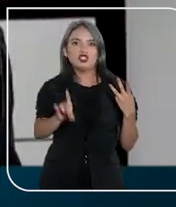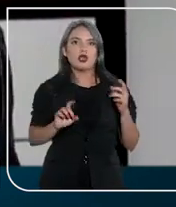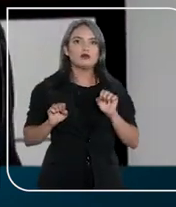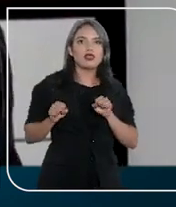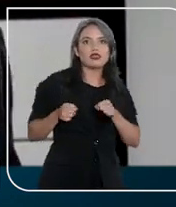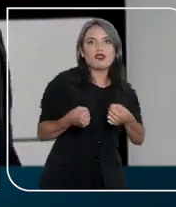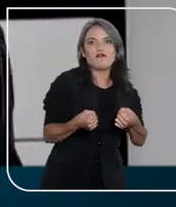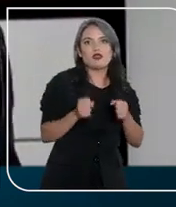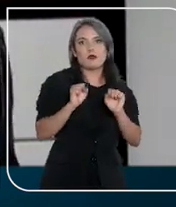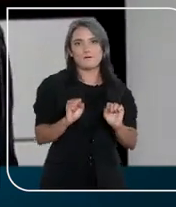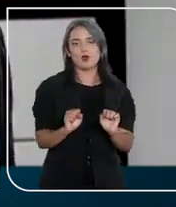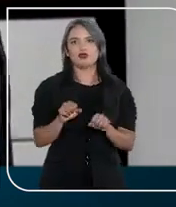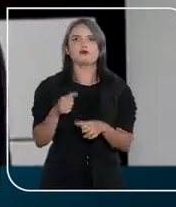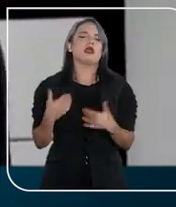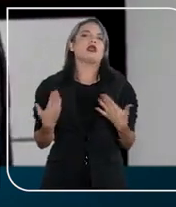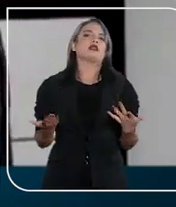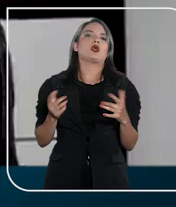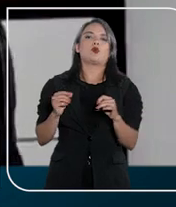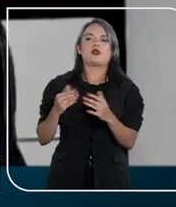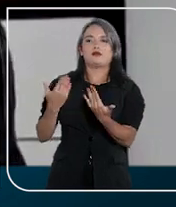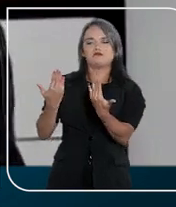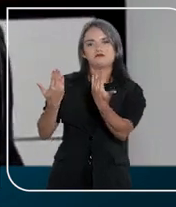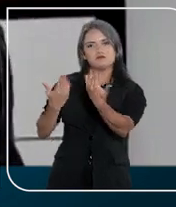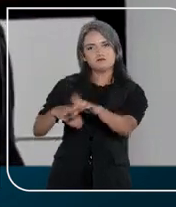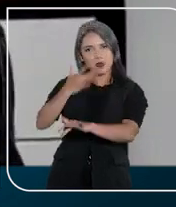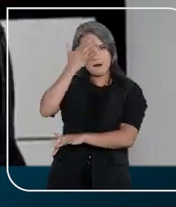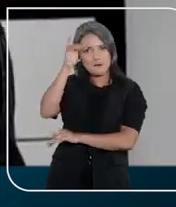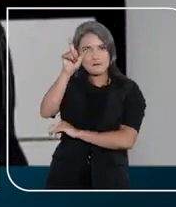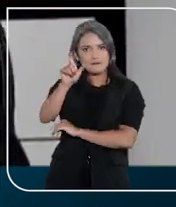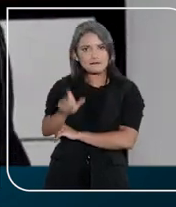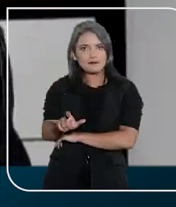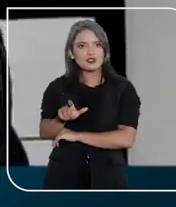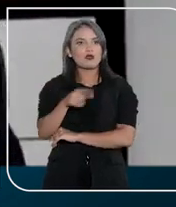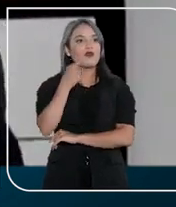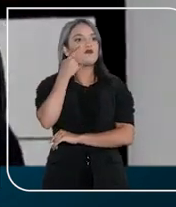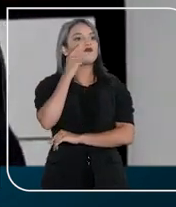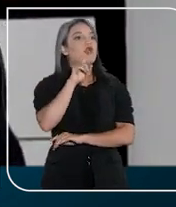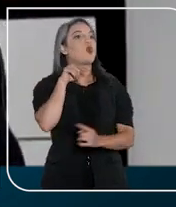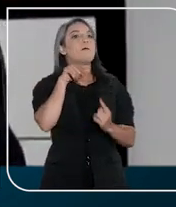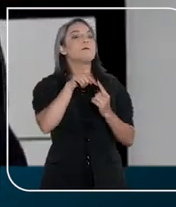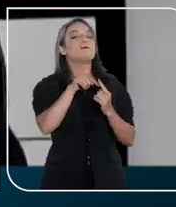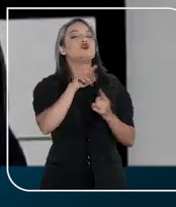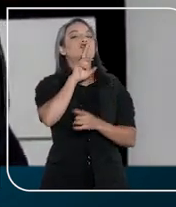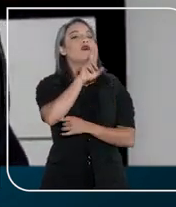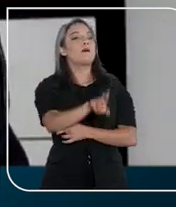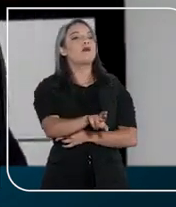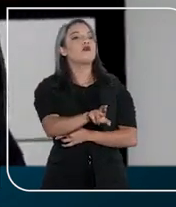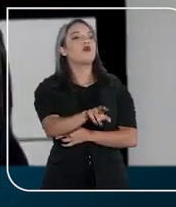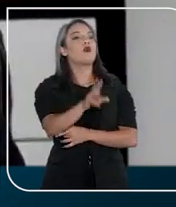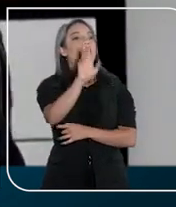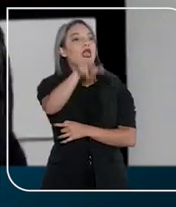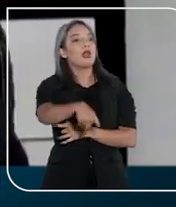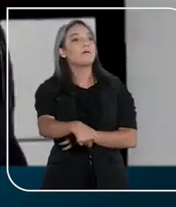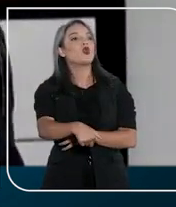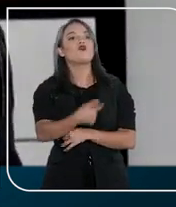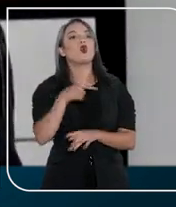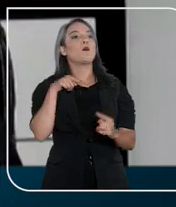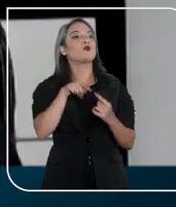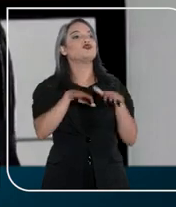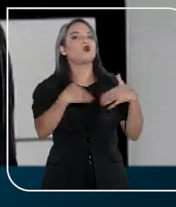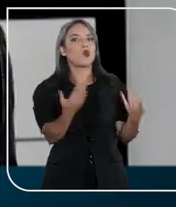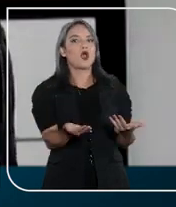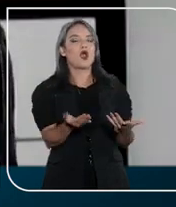acesso, com razões fundamentadas da sua reprovação, para que ele exerça o contraditório e a ampla defesa. Então, feito esse